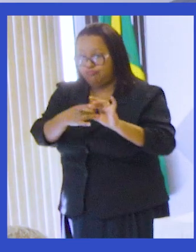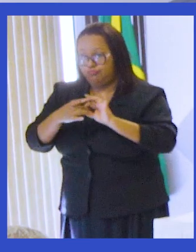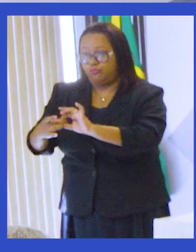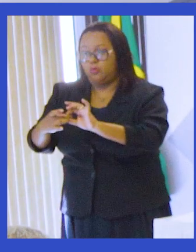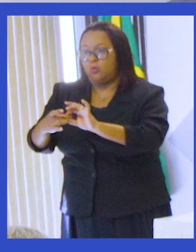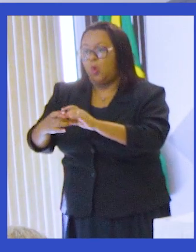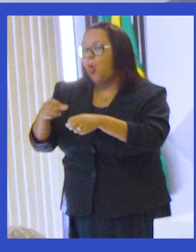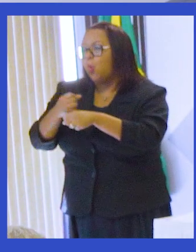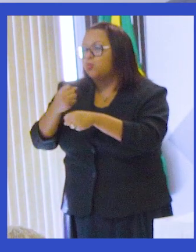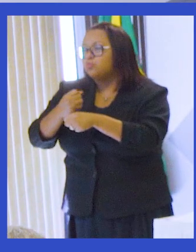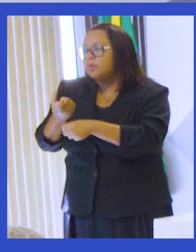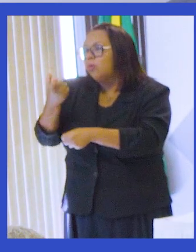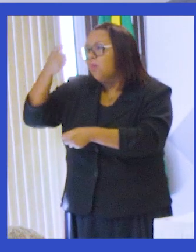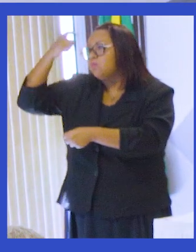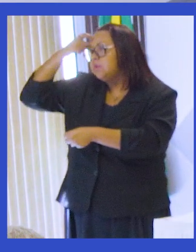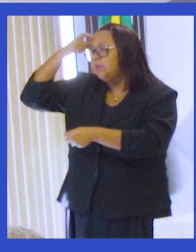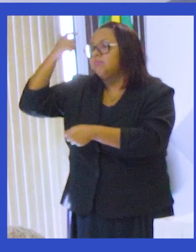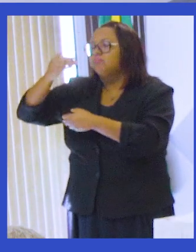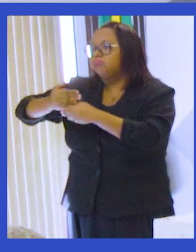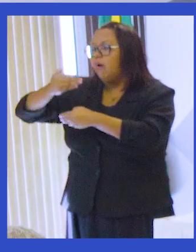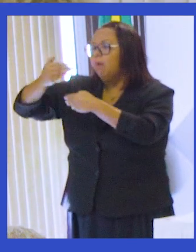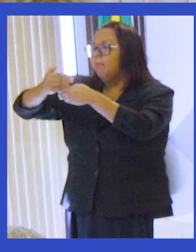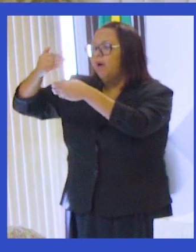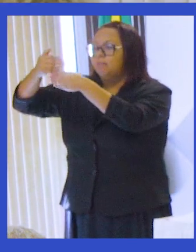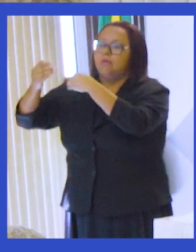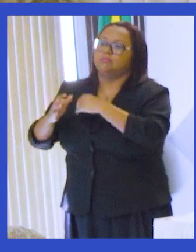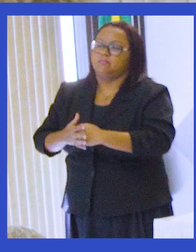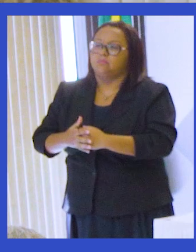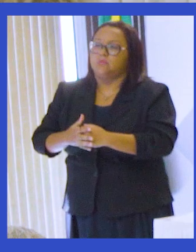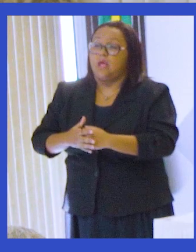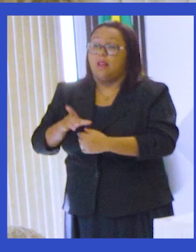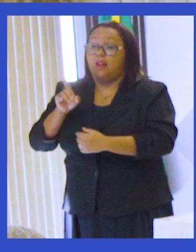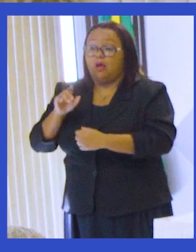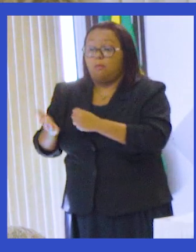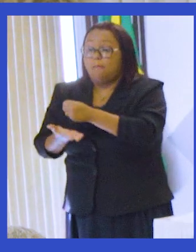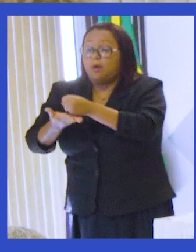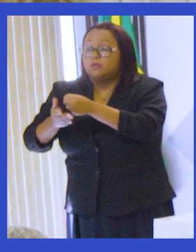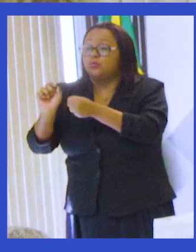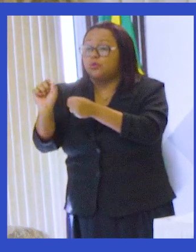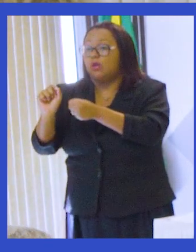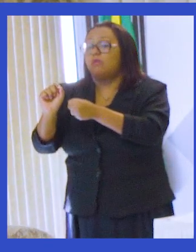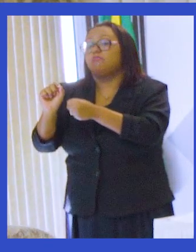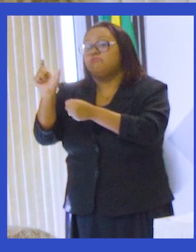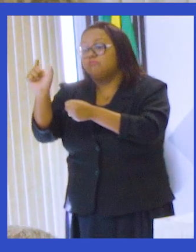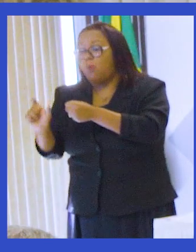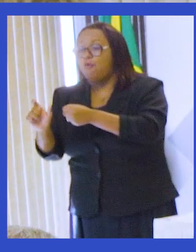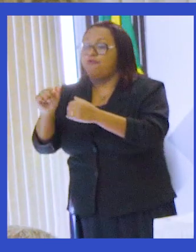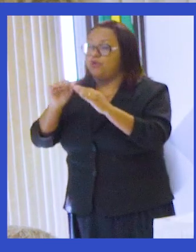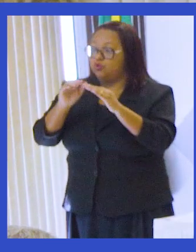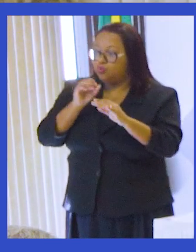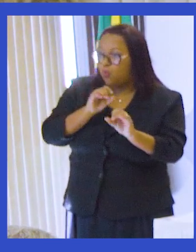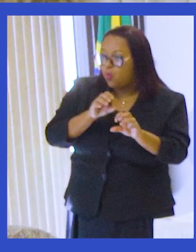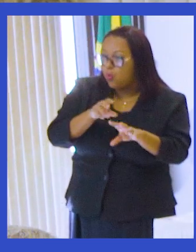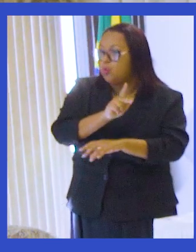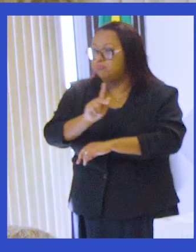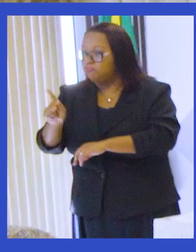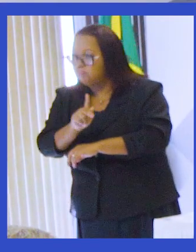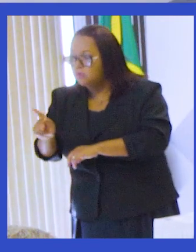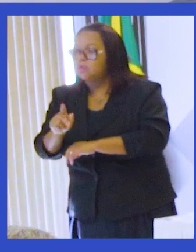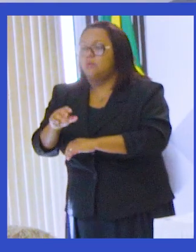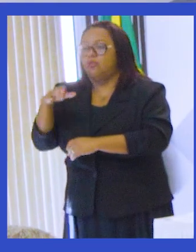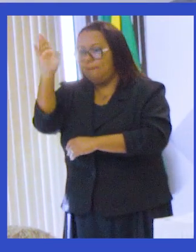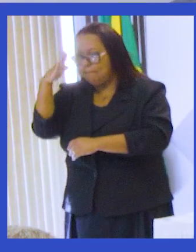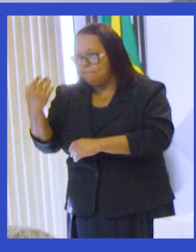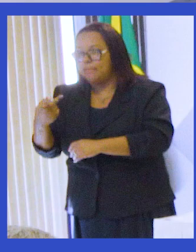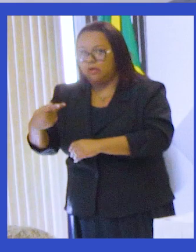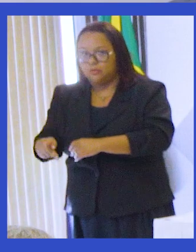só alcançamos resultados se ela for construída coletivamente, construindo consensos, né? E principalmente ouvindo lá